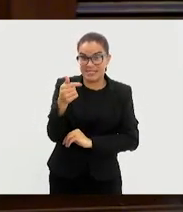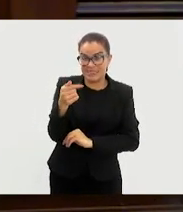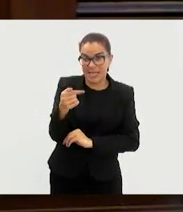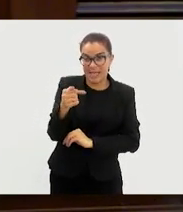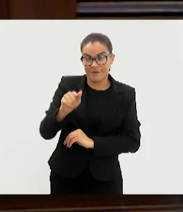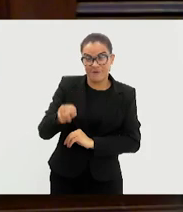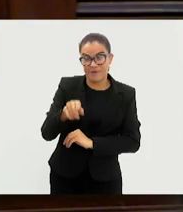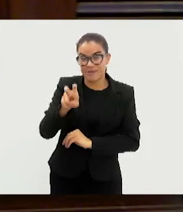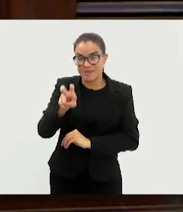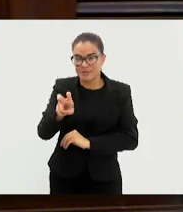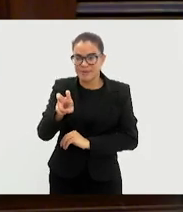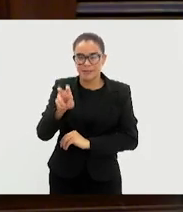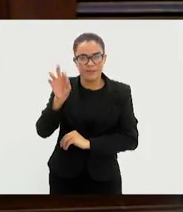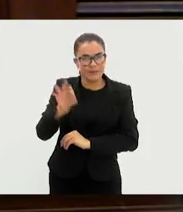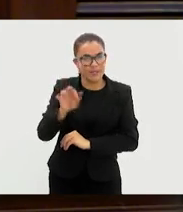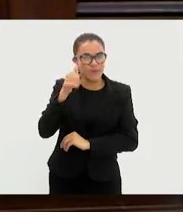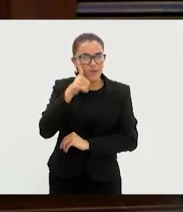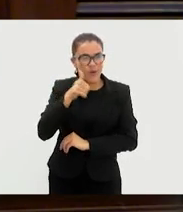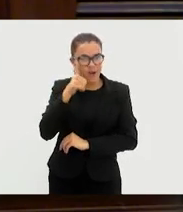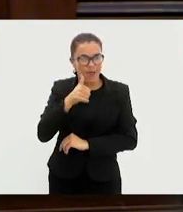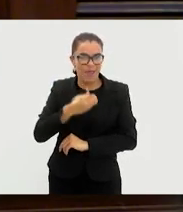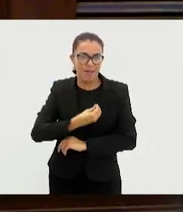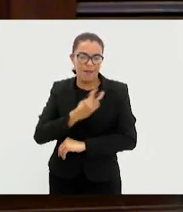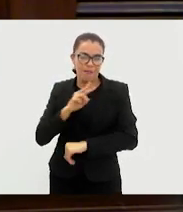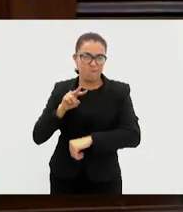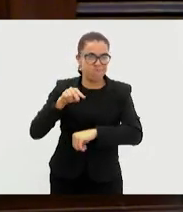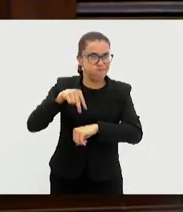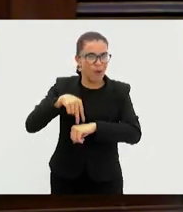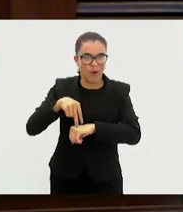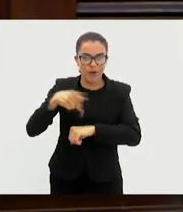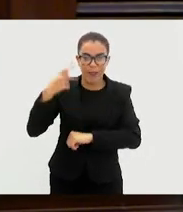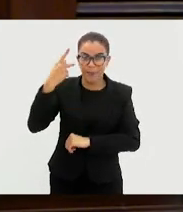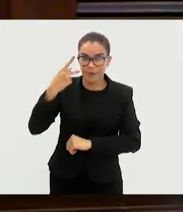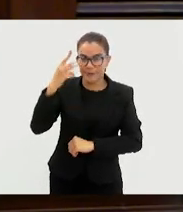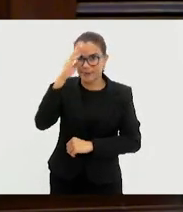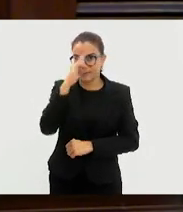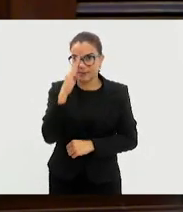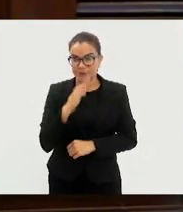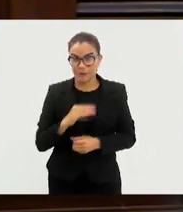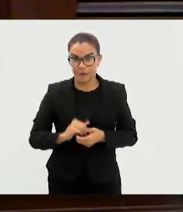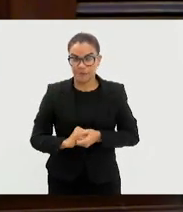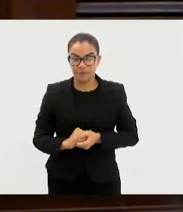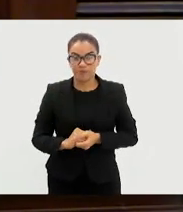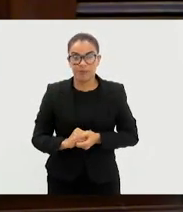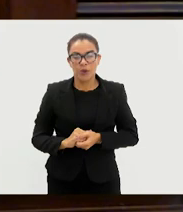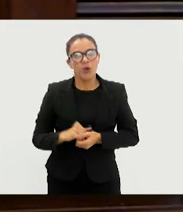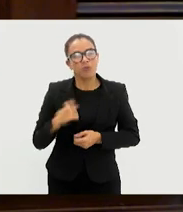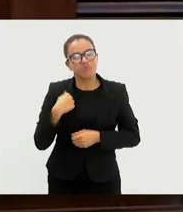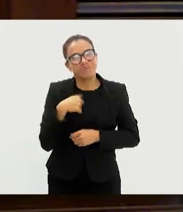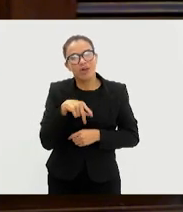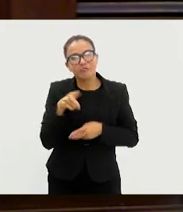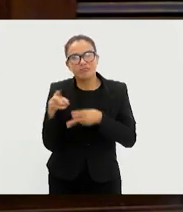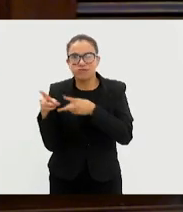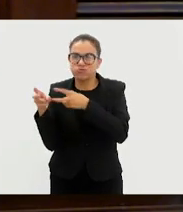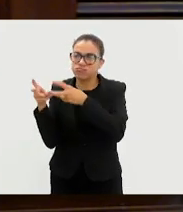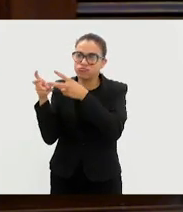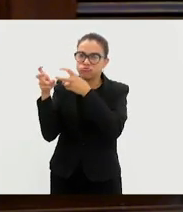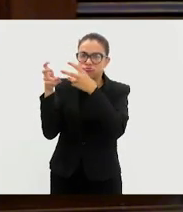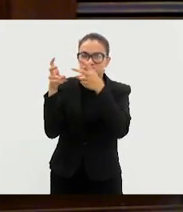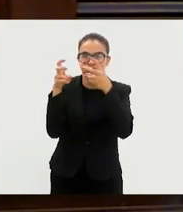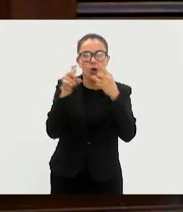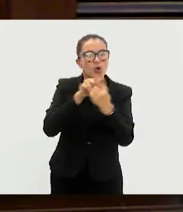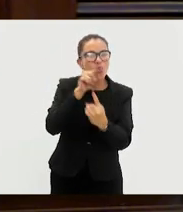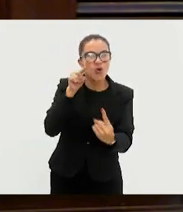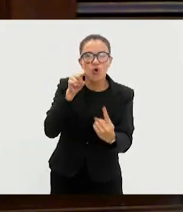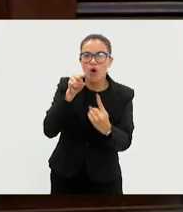17,5% de mulheres estão nos parlamentos brasileiros. Quando passamos a observar os Objetivos